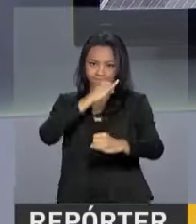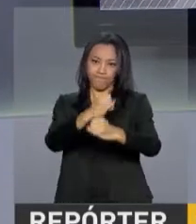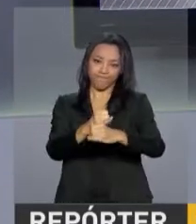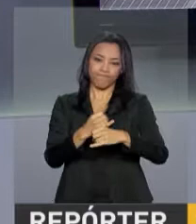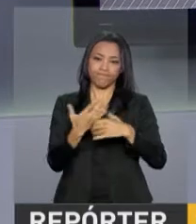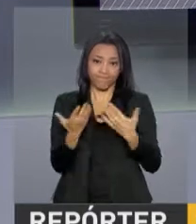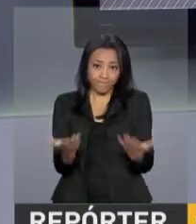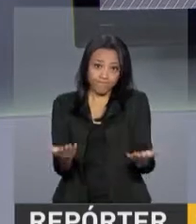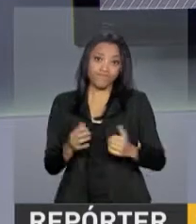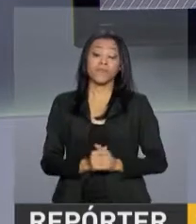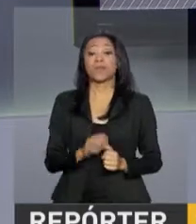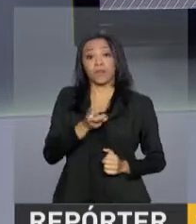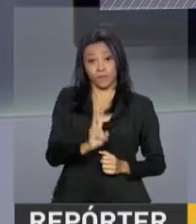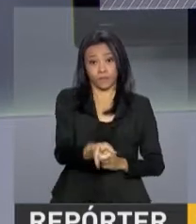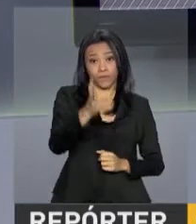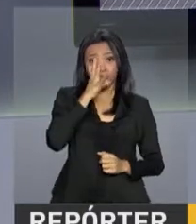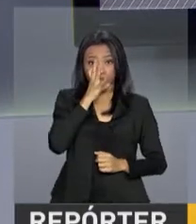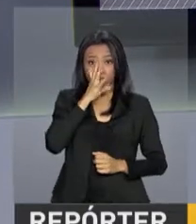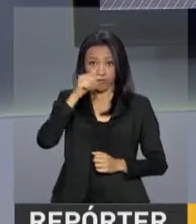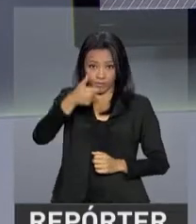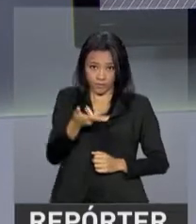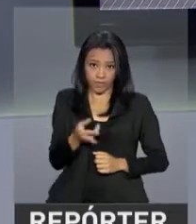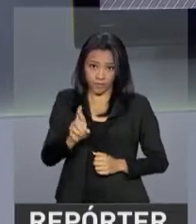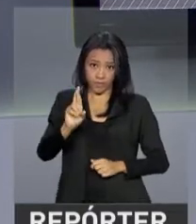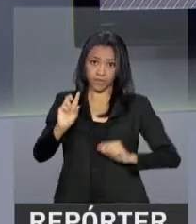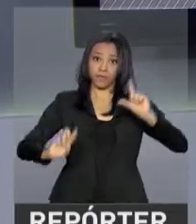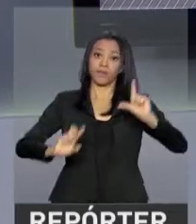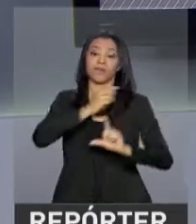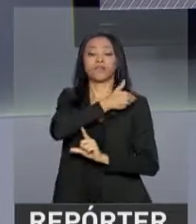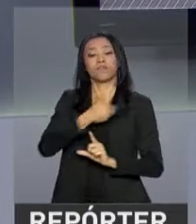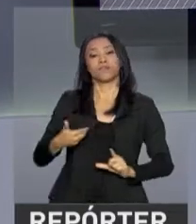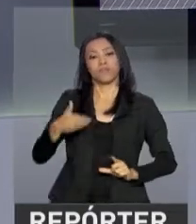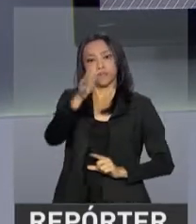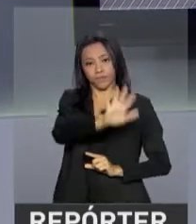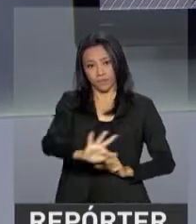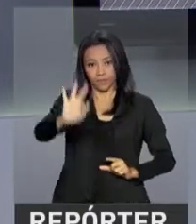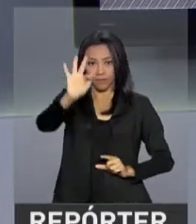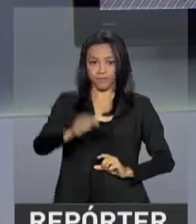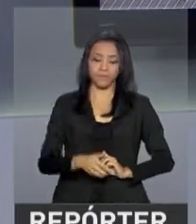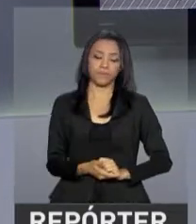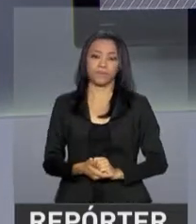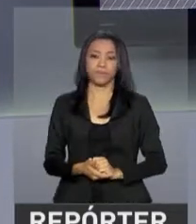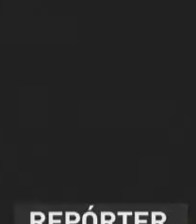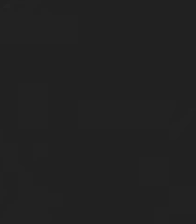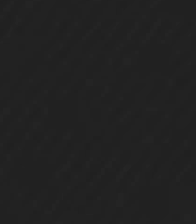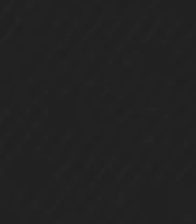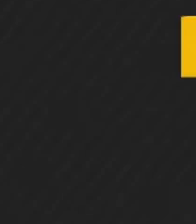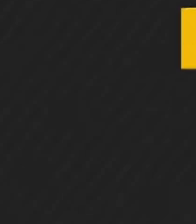da NBR na internet. Continue com a gente na NBR, a TV do Governo Federal.